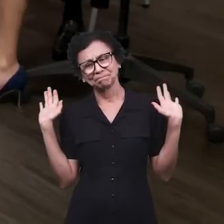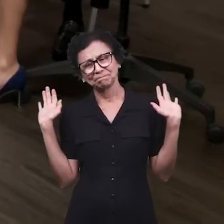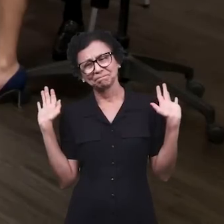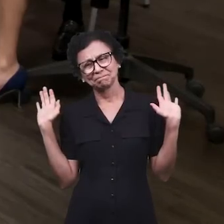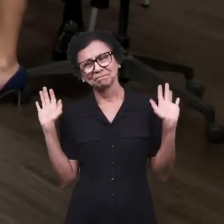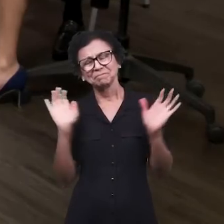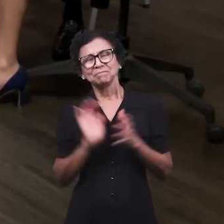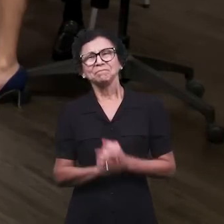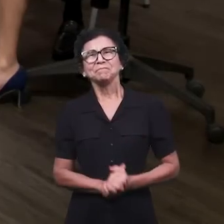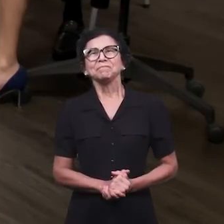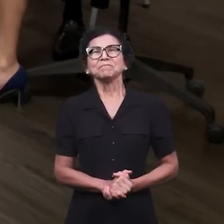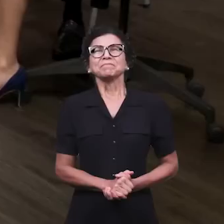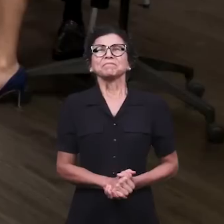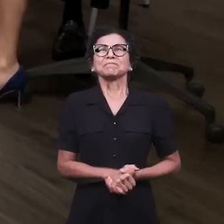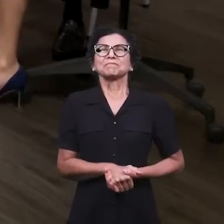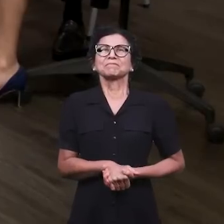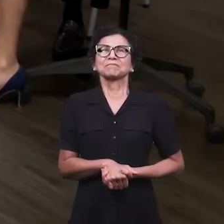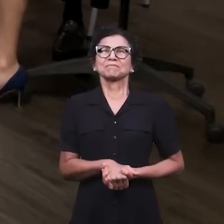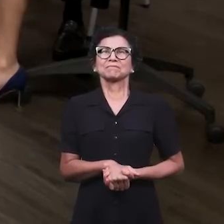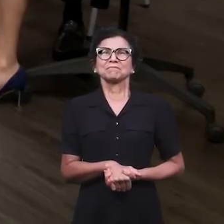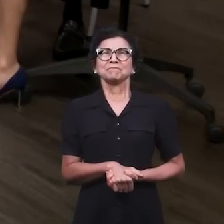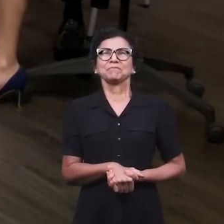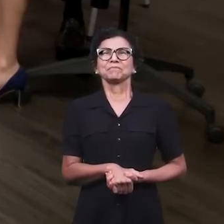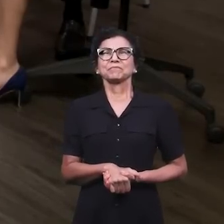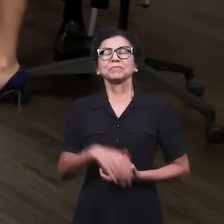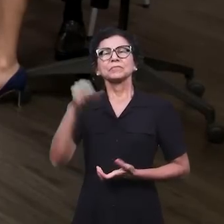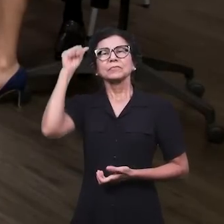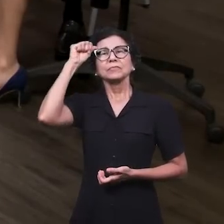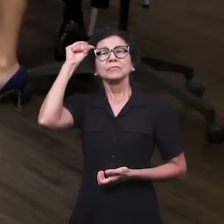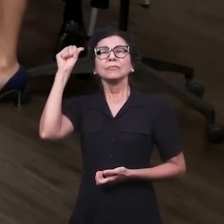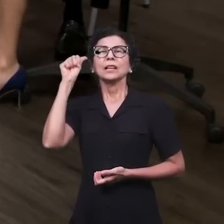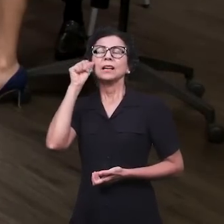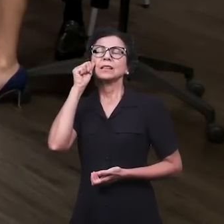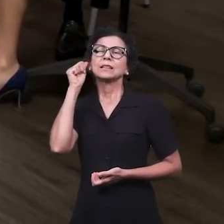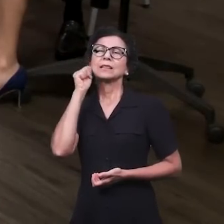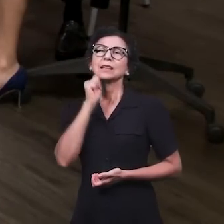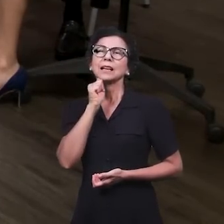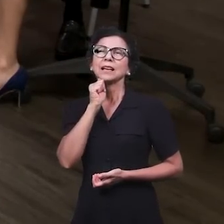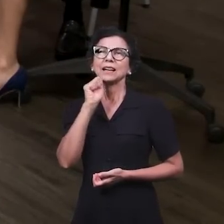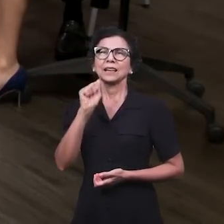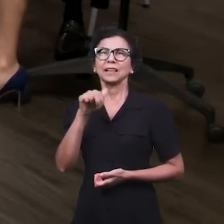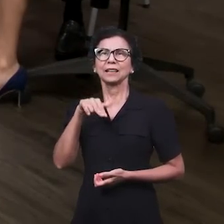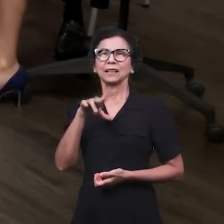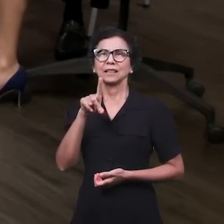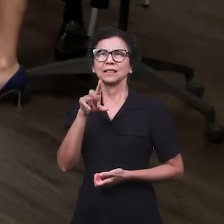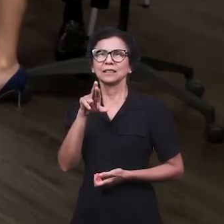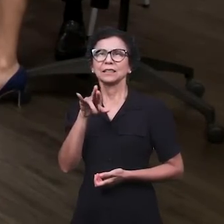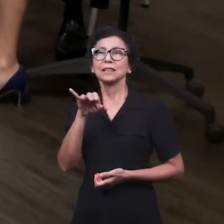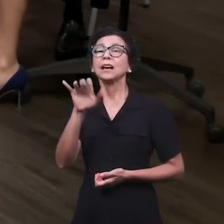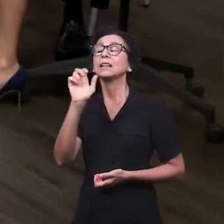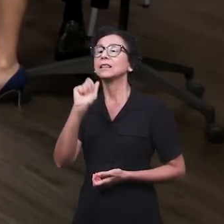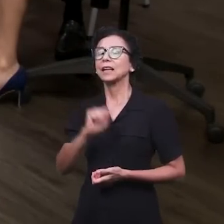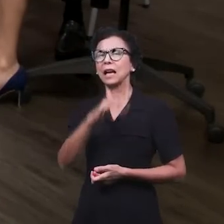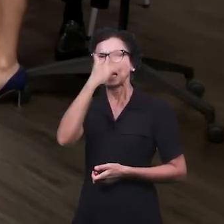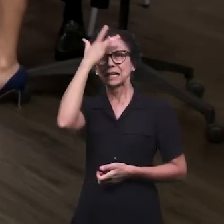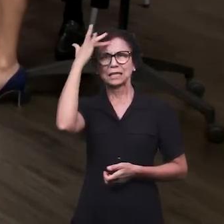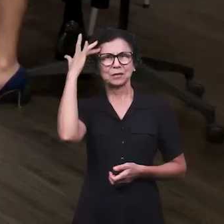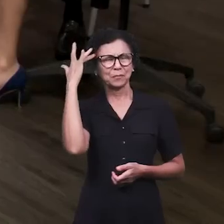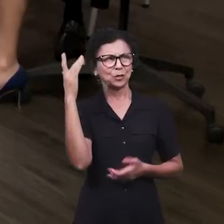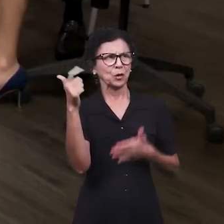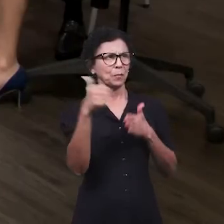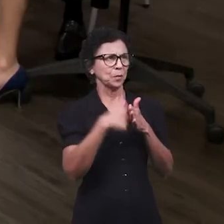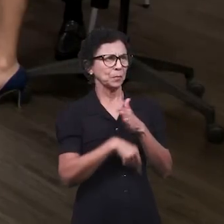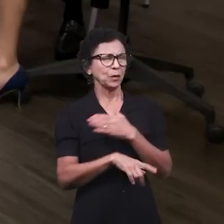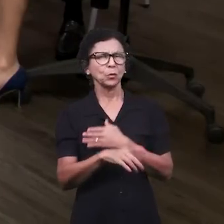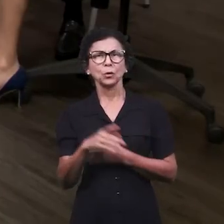Vamos lá. Minha colega Andréia, um abraço. Aliás, Andréia, as pessoas, quando encontram a gente, falam assim, e a sua colega Andréia,